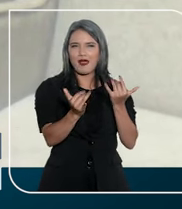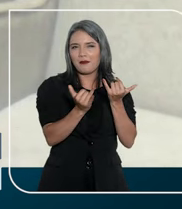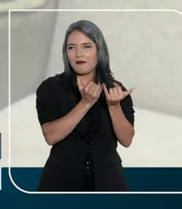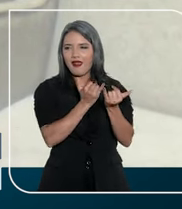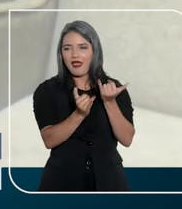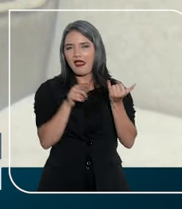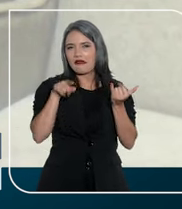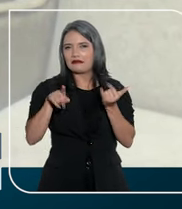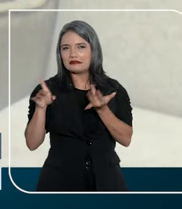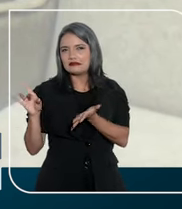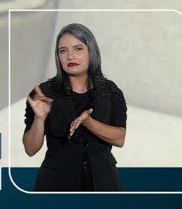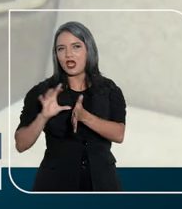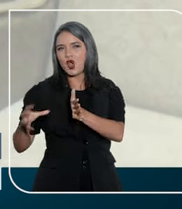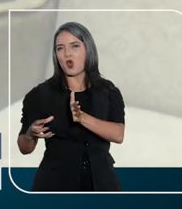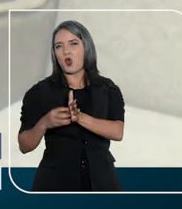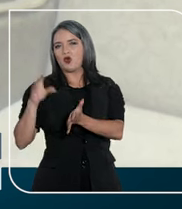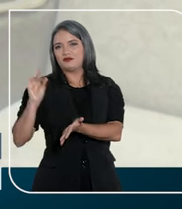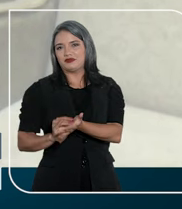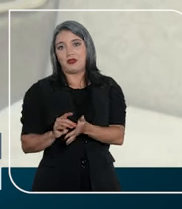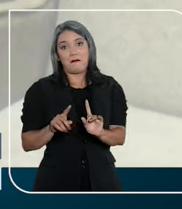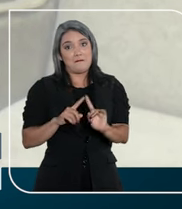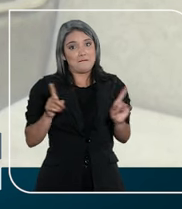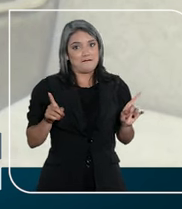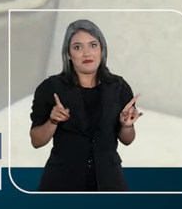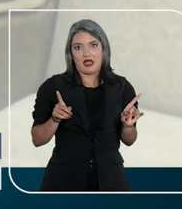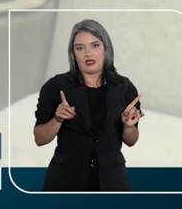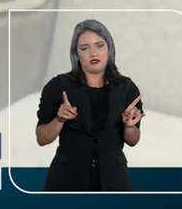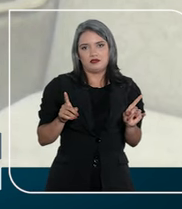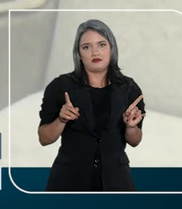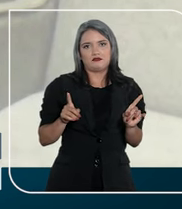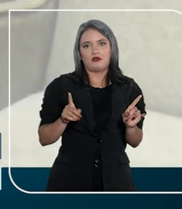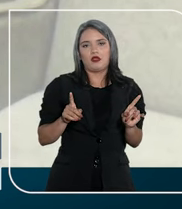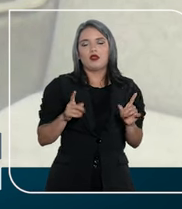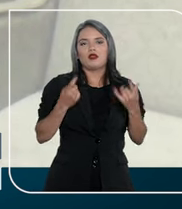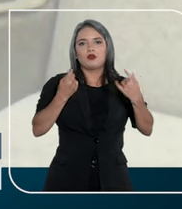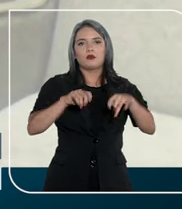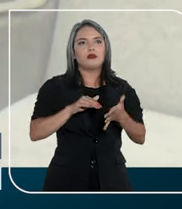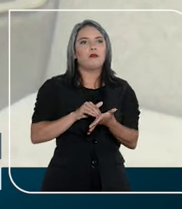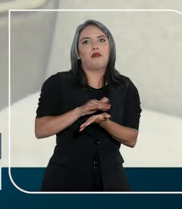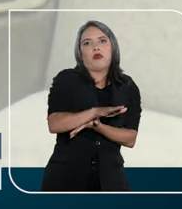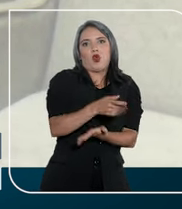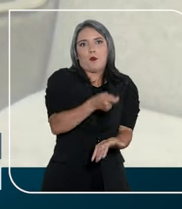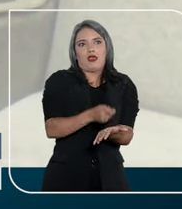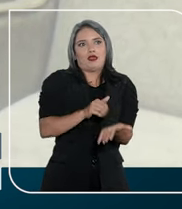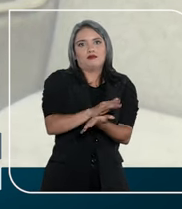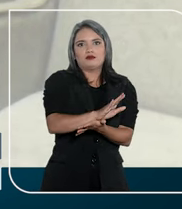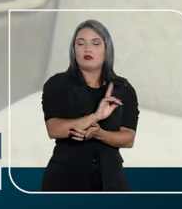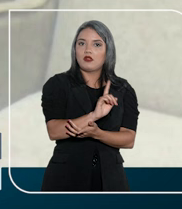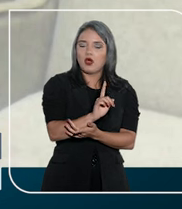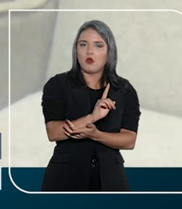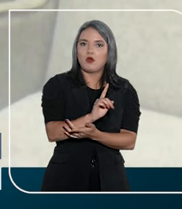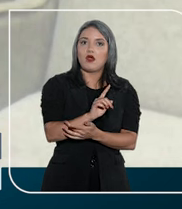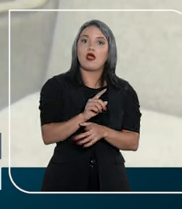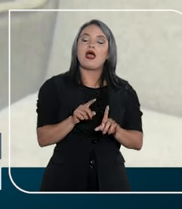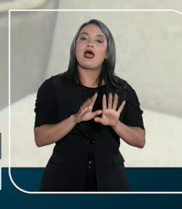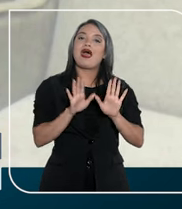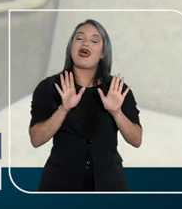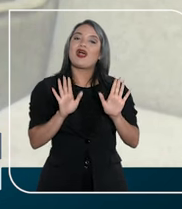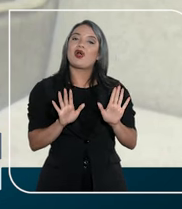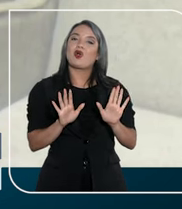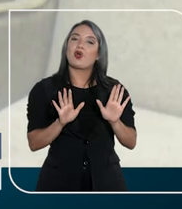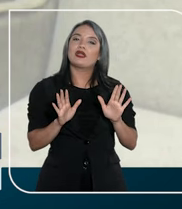parecidas, assemelhadas, não traz direito à nomeação. Em relação aos contratados temporariamente, isso vai depender também